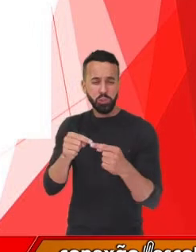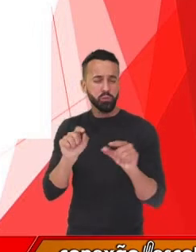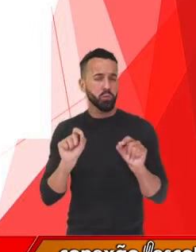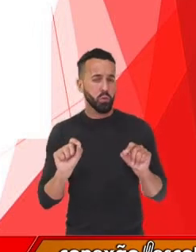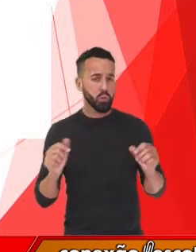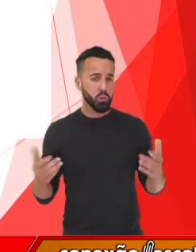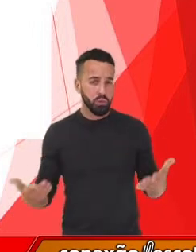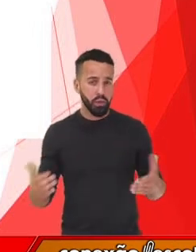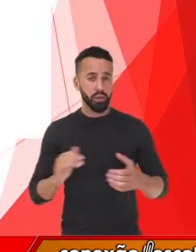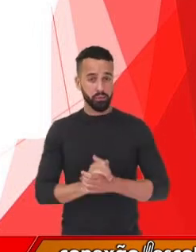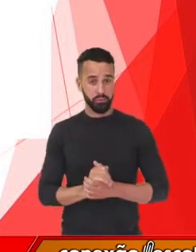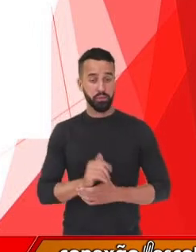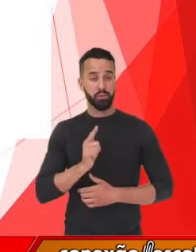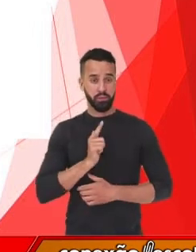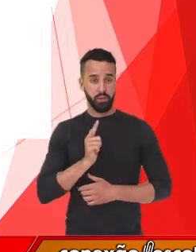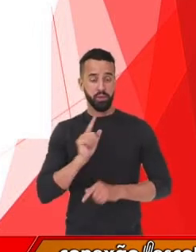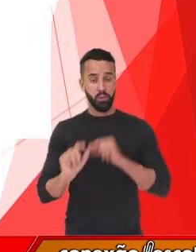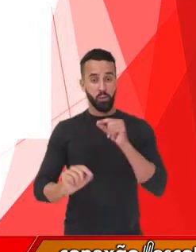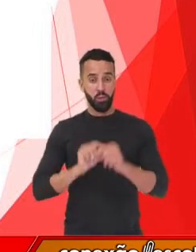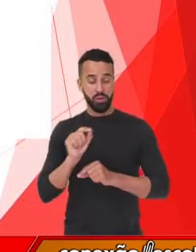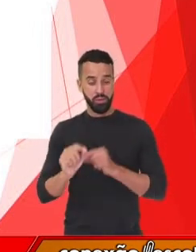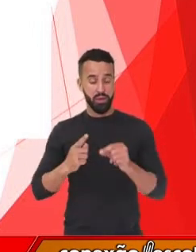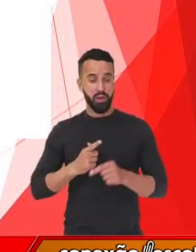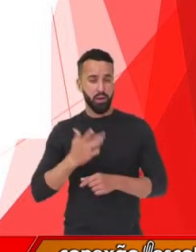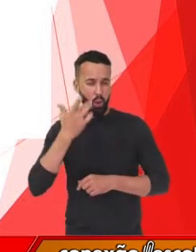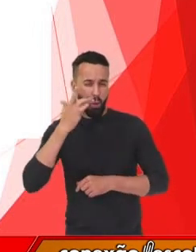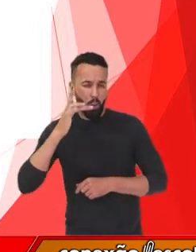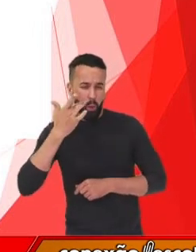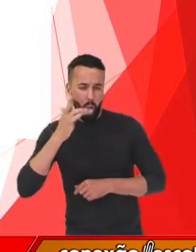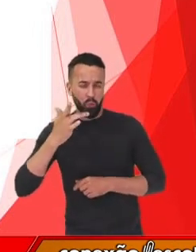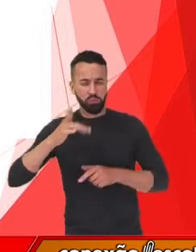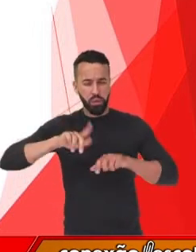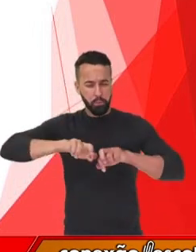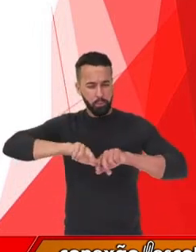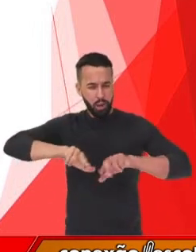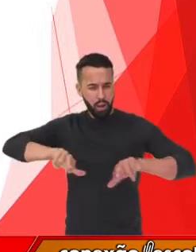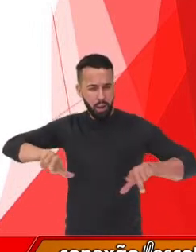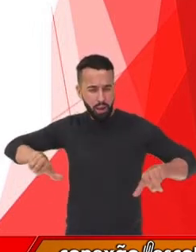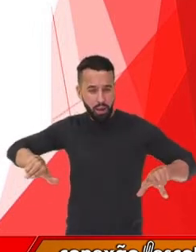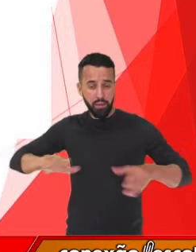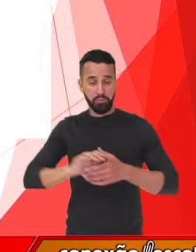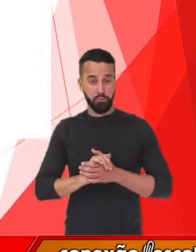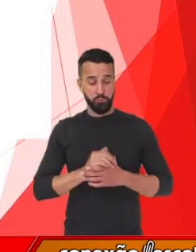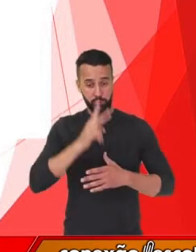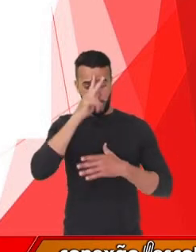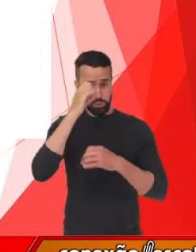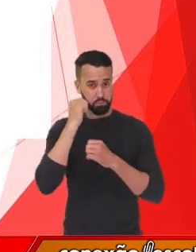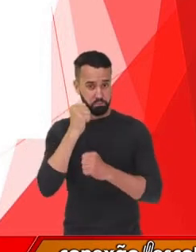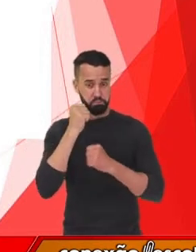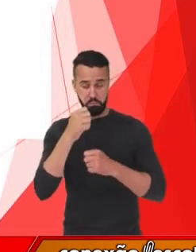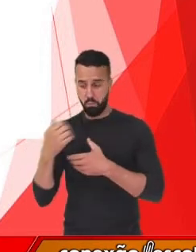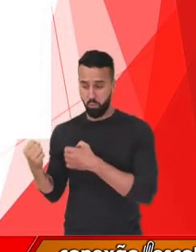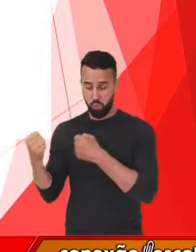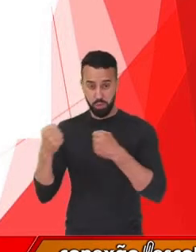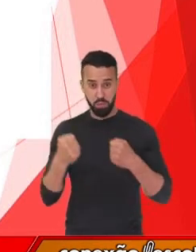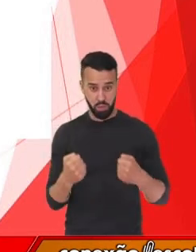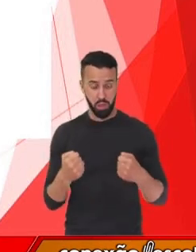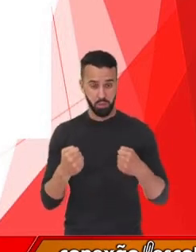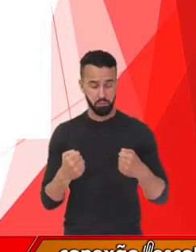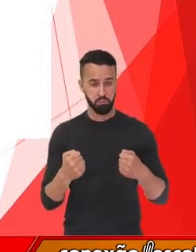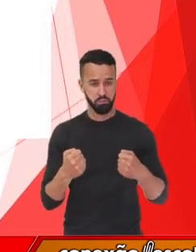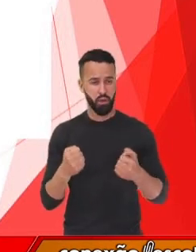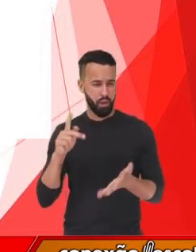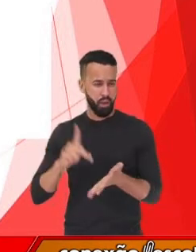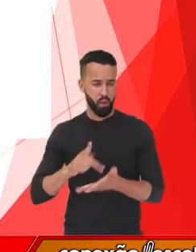o entesouramento de metais preciosos e o fortalecimento do poder real. Como isso